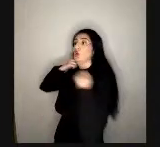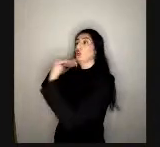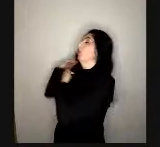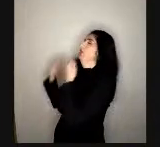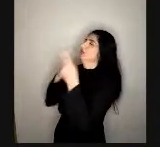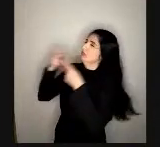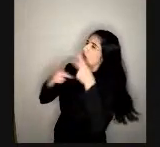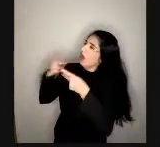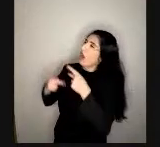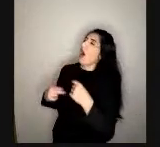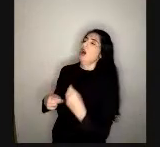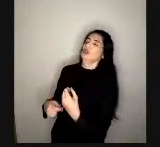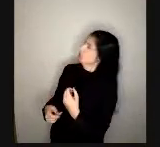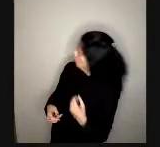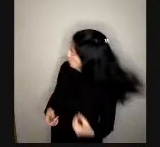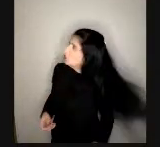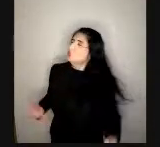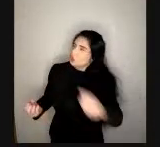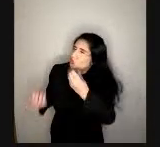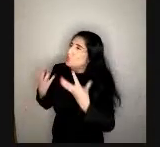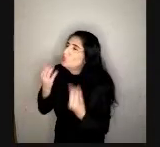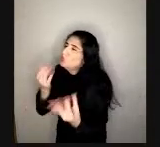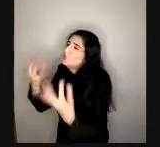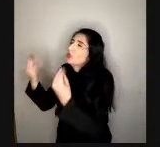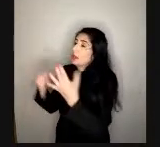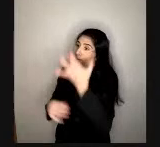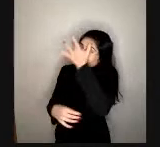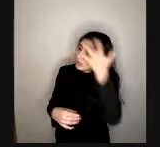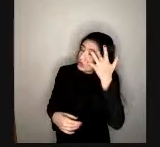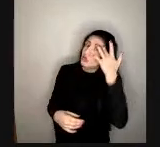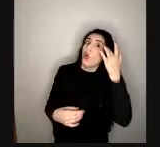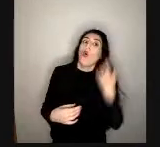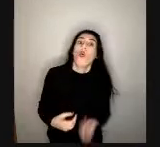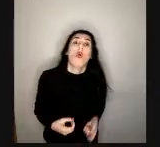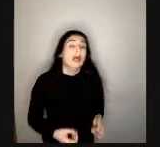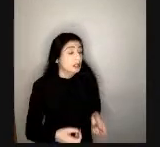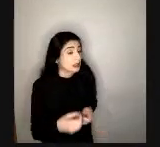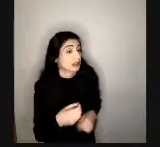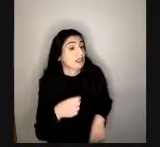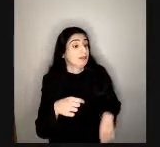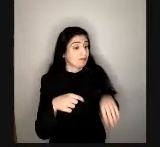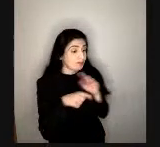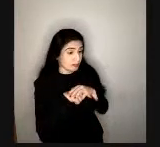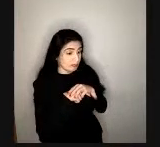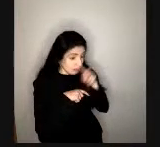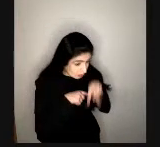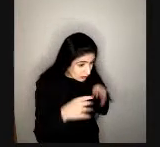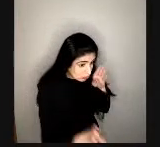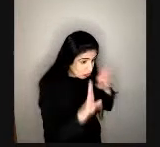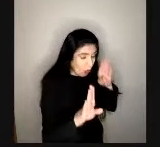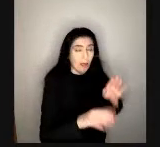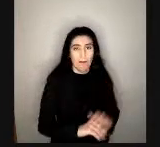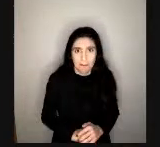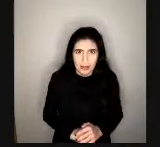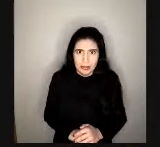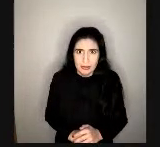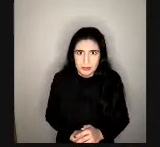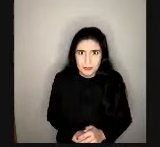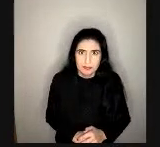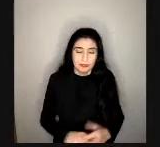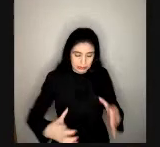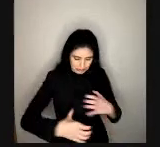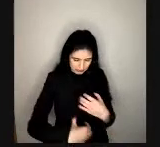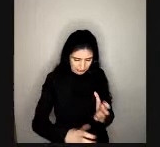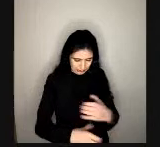falado bastante, é que quem faz exame é médico, né? Então, a mulher não tem que carregar mais esse fardo, mas